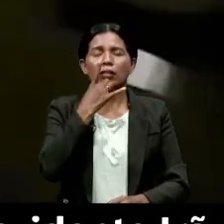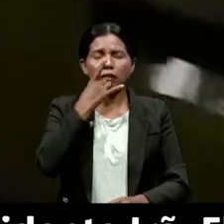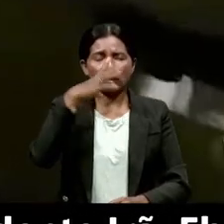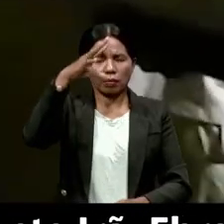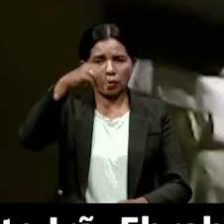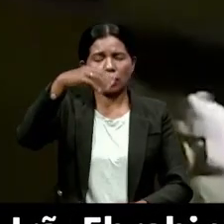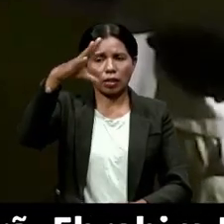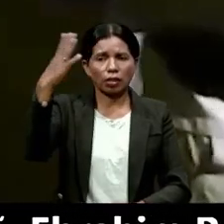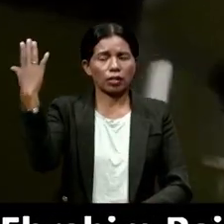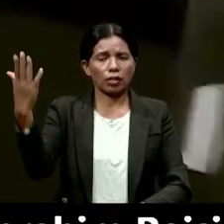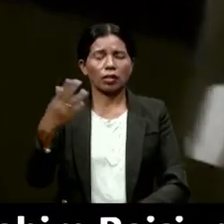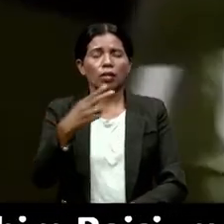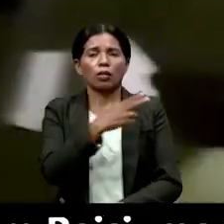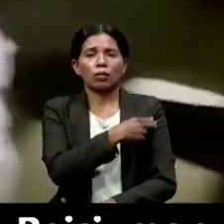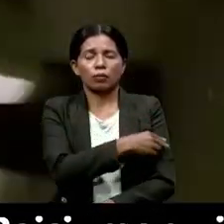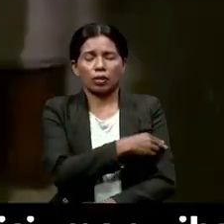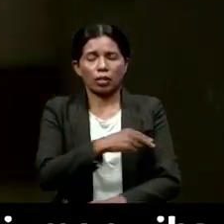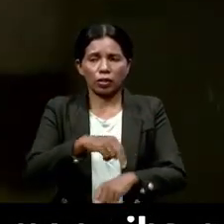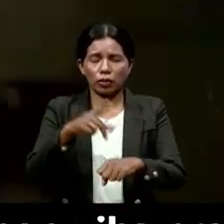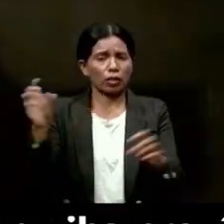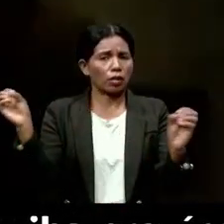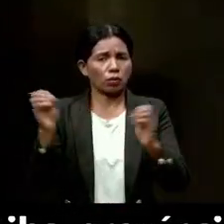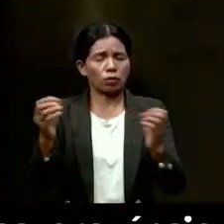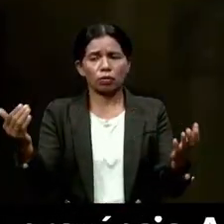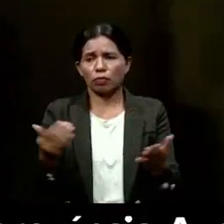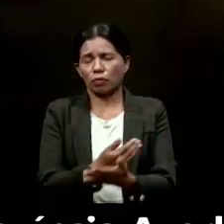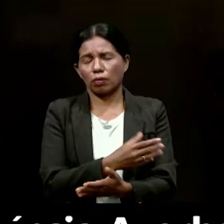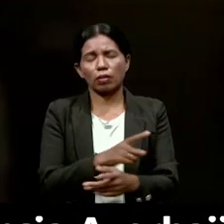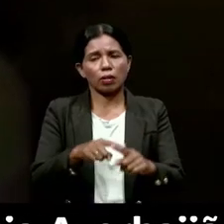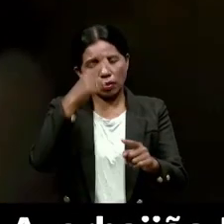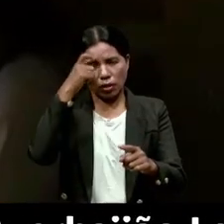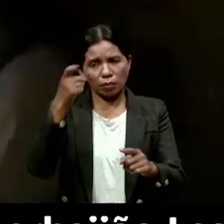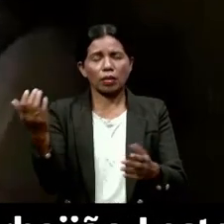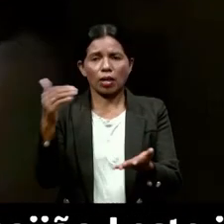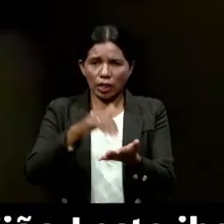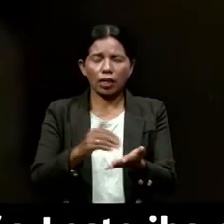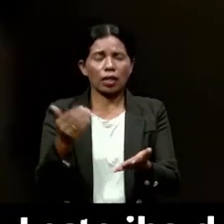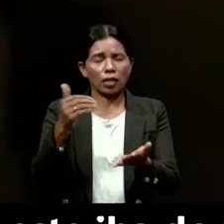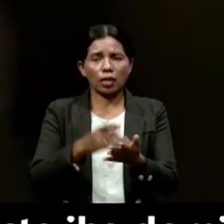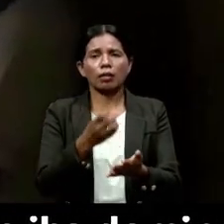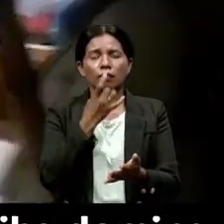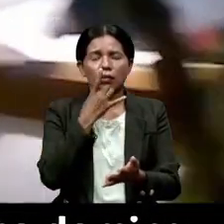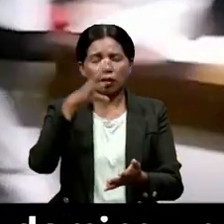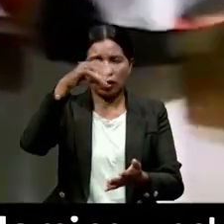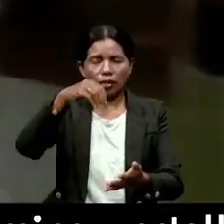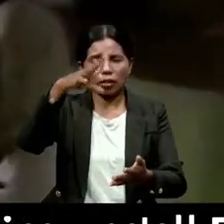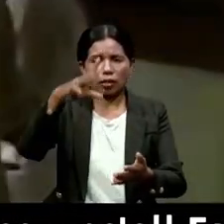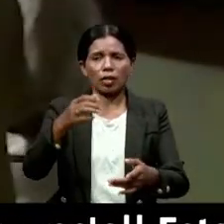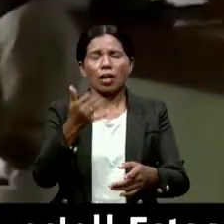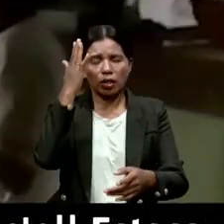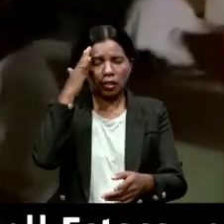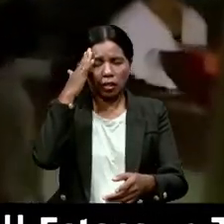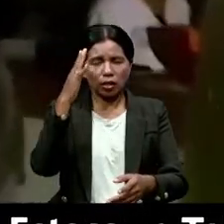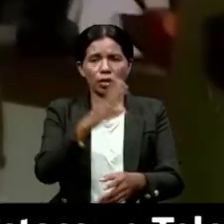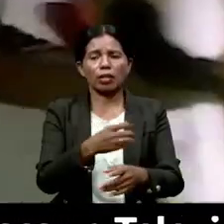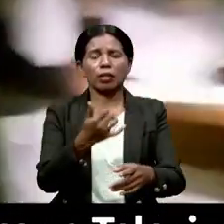em Hospital Nacional la os novidades foun mai bi acontece bebe icona tambane hanesan gerente foun hatene ona lacuna susi problema